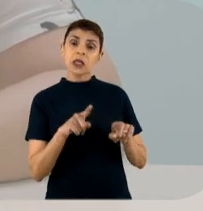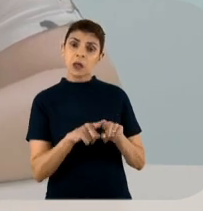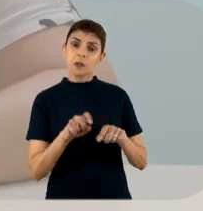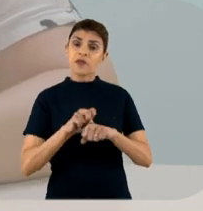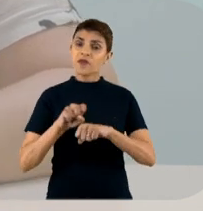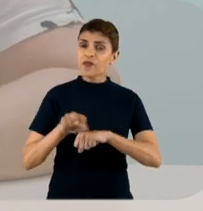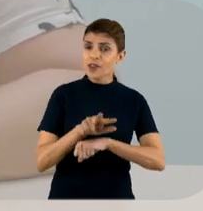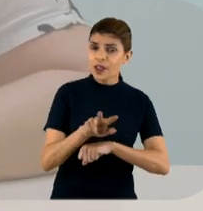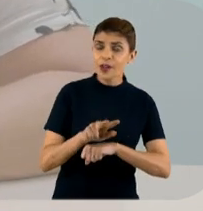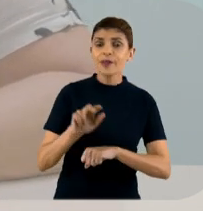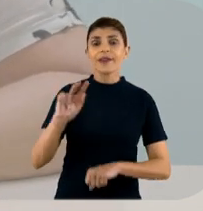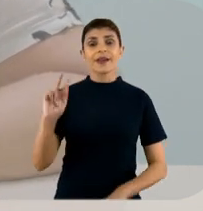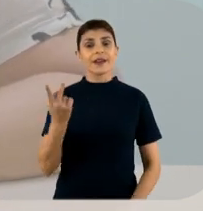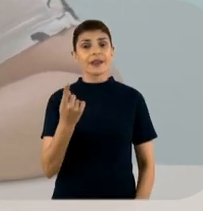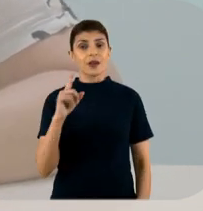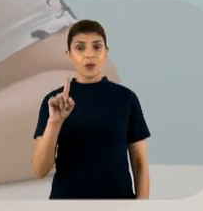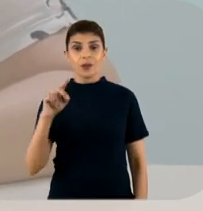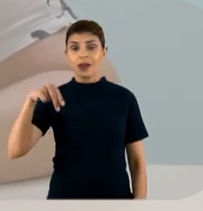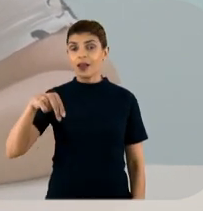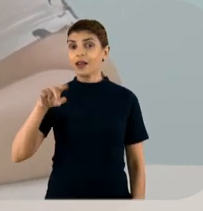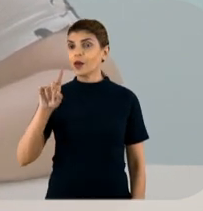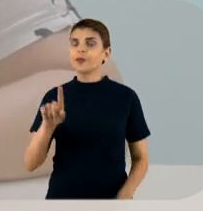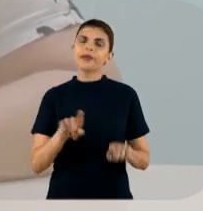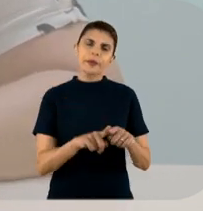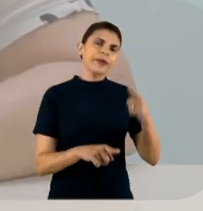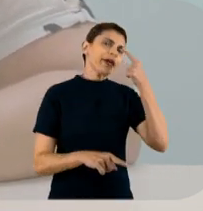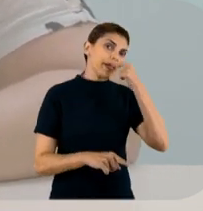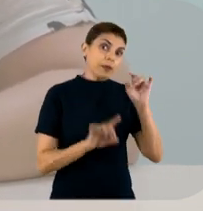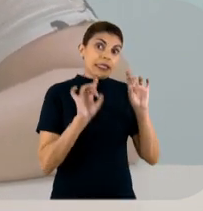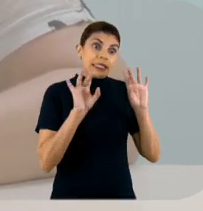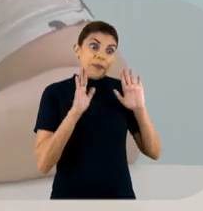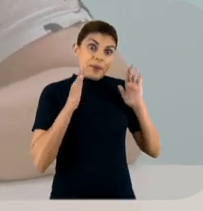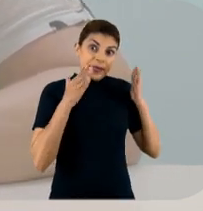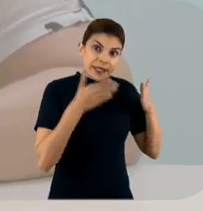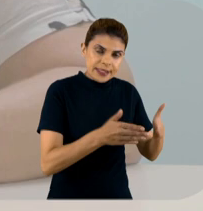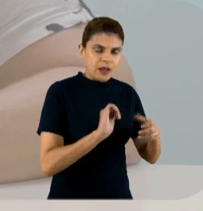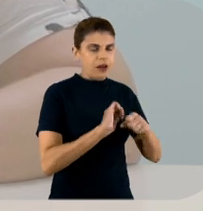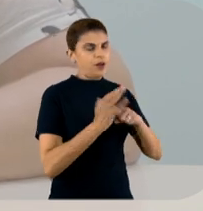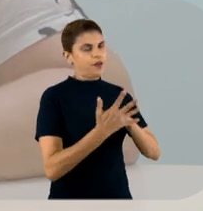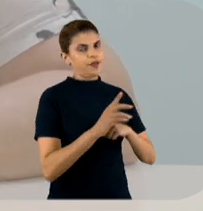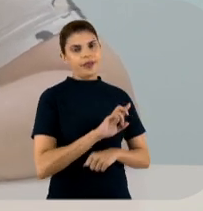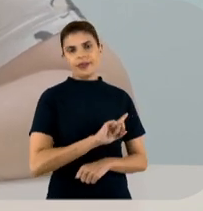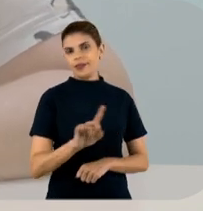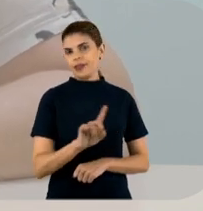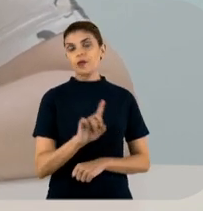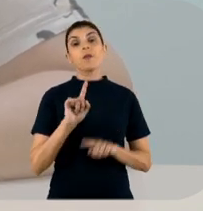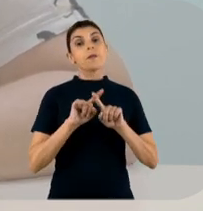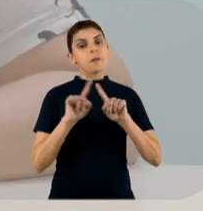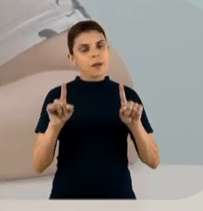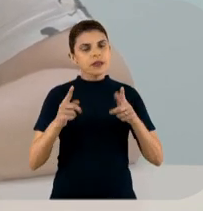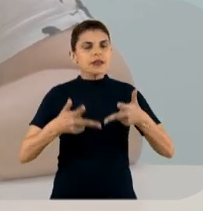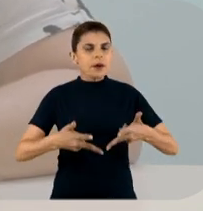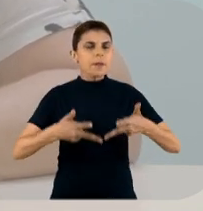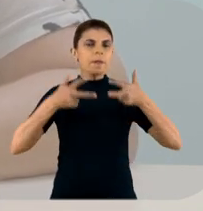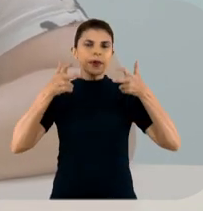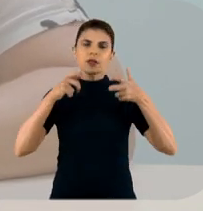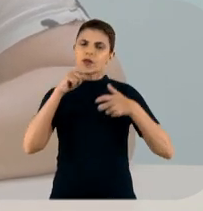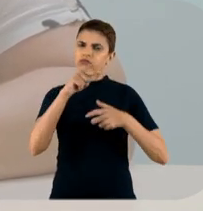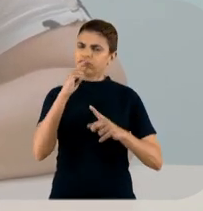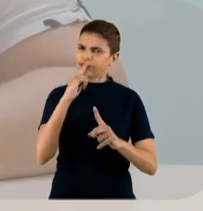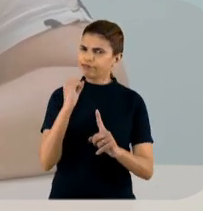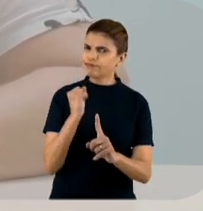vírus influenza em outros vírus de gripe não é uma coisa específica do coronavírus foi apenas uma coisa que foi percebida de forma mais